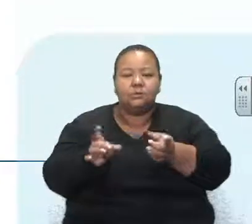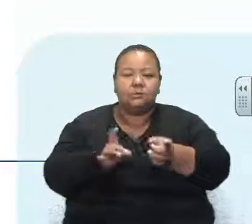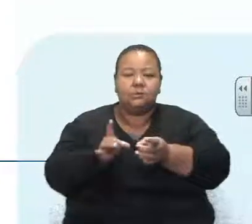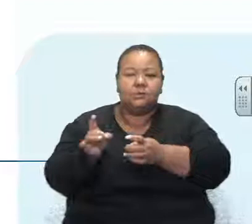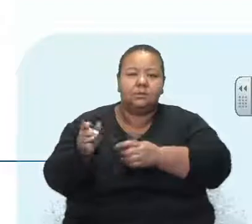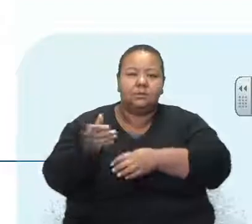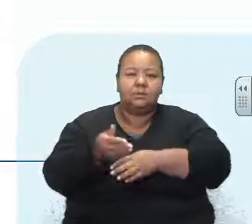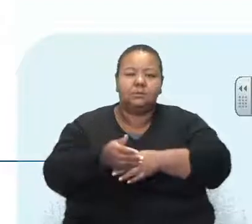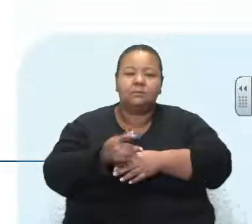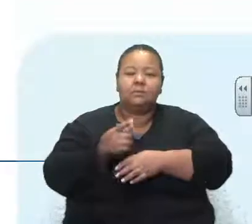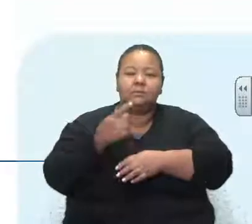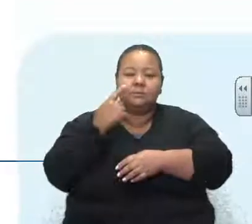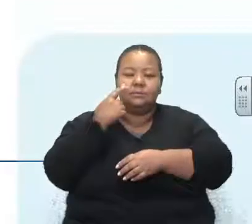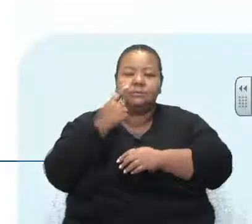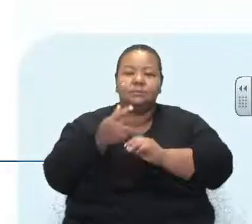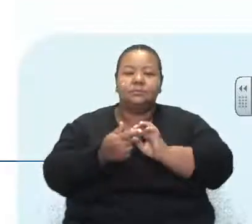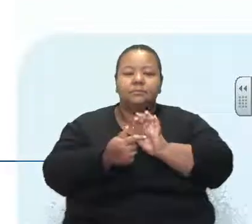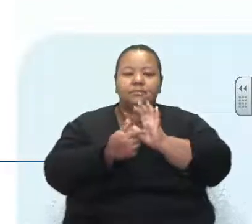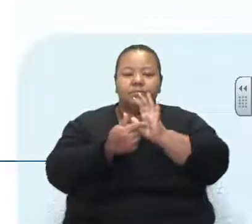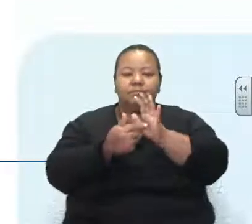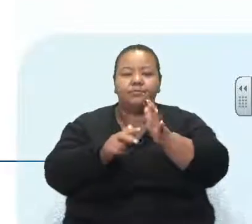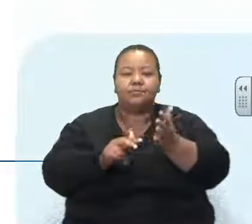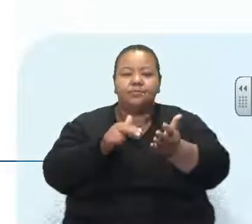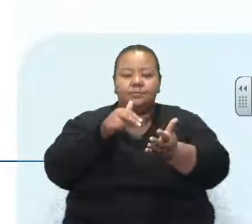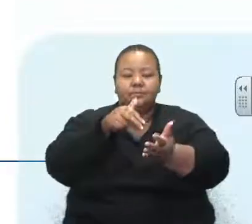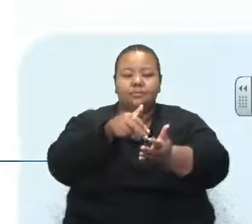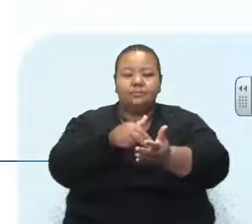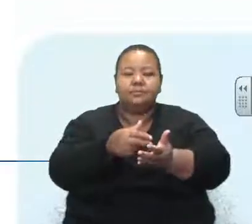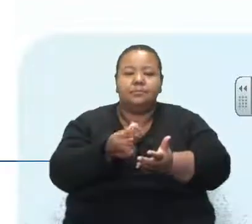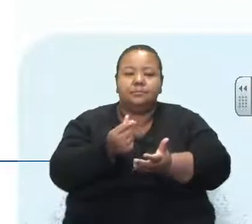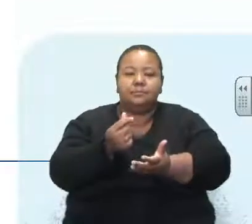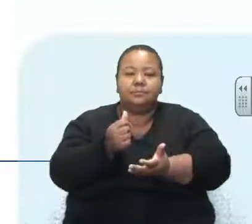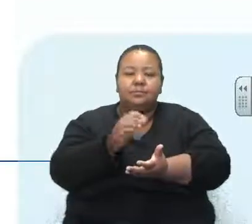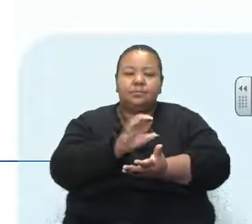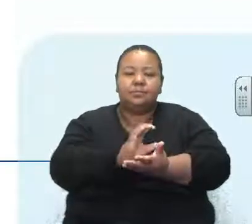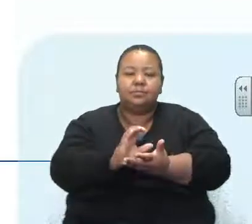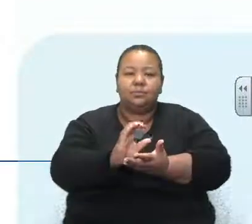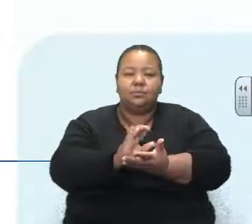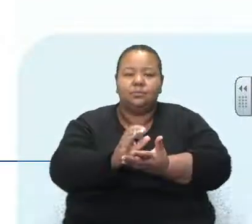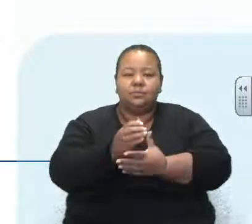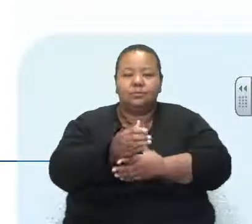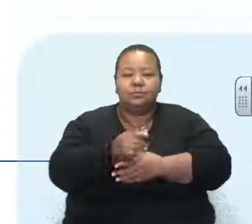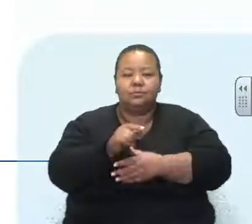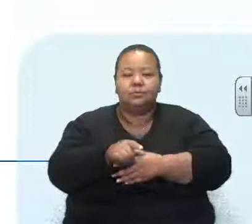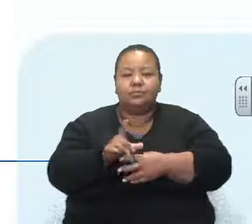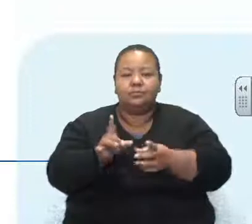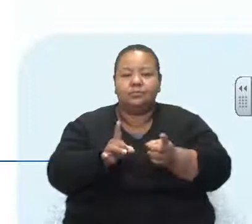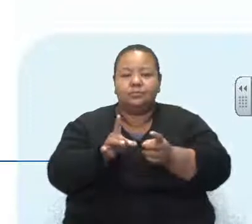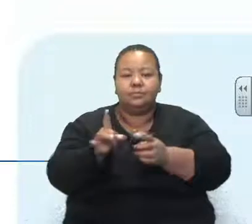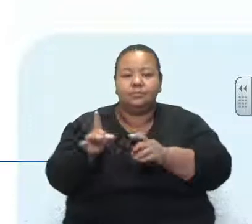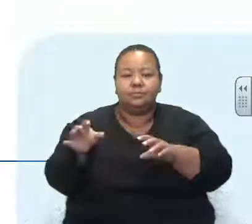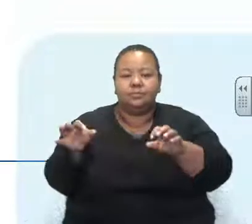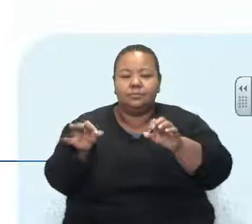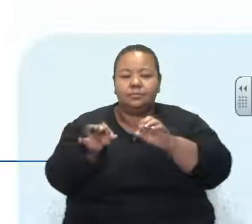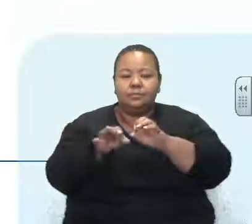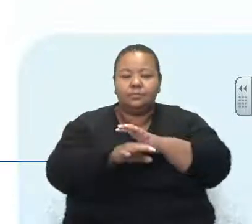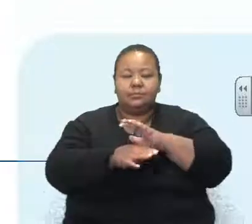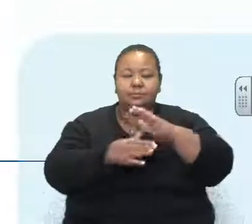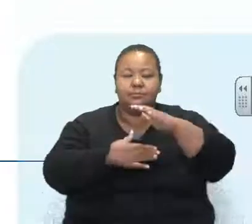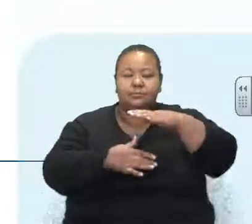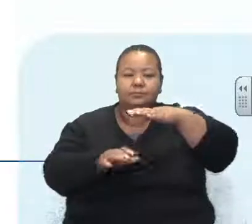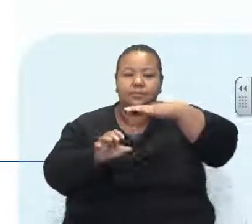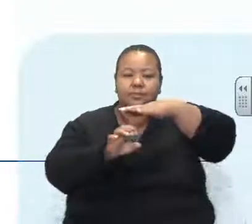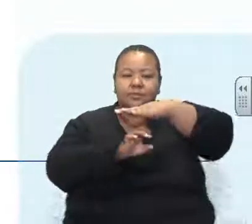vendas, ou seja, vai apresentar a participação dos custos comuns sobre as vendas totais da minha empresa,